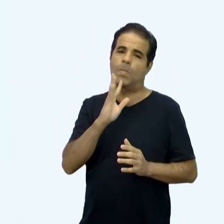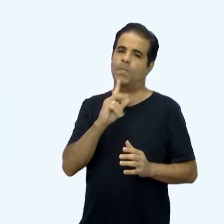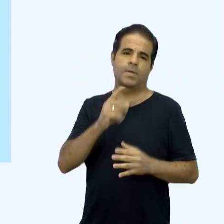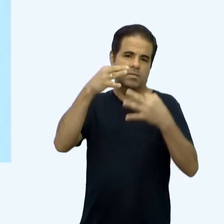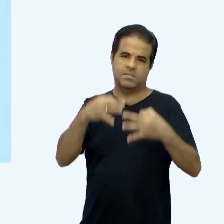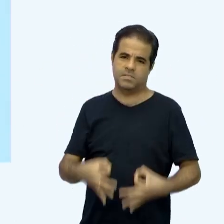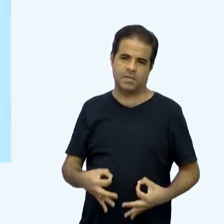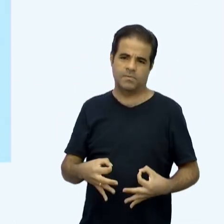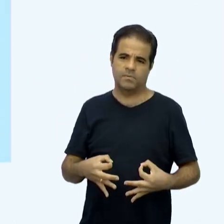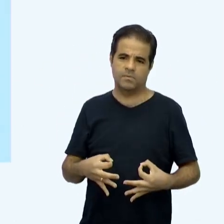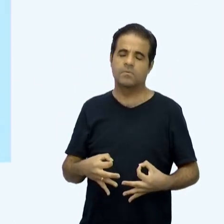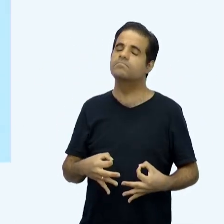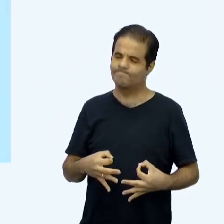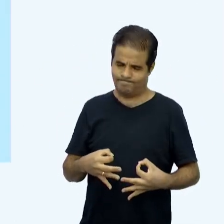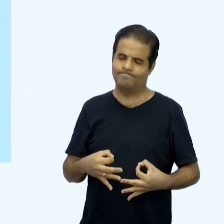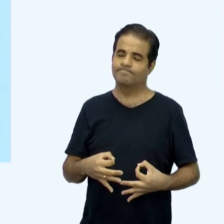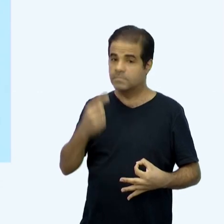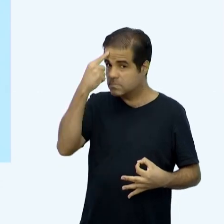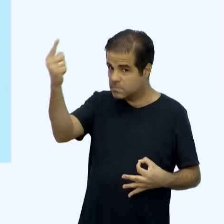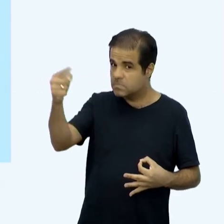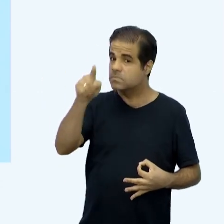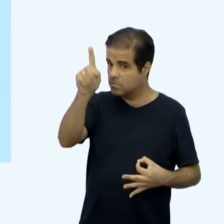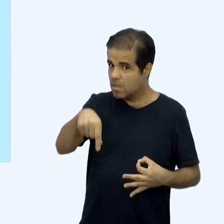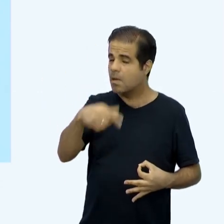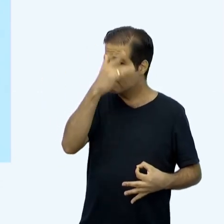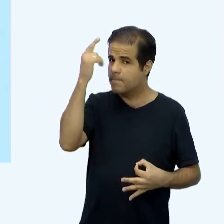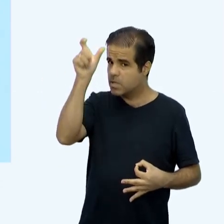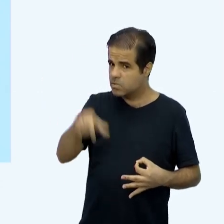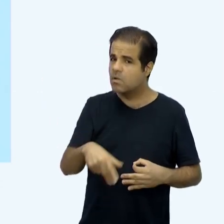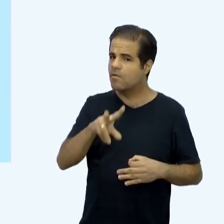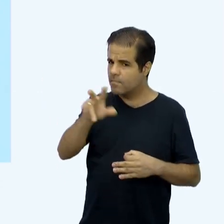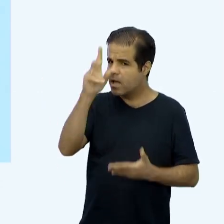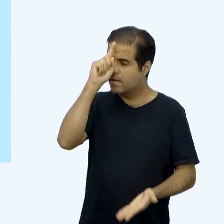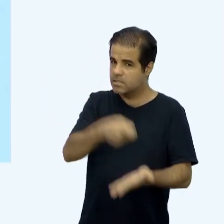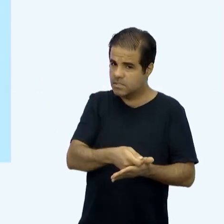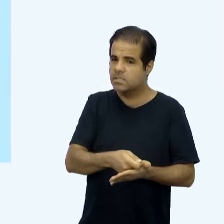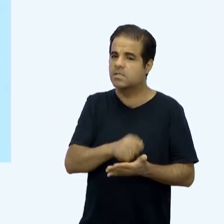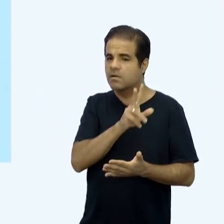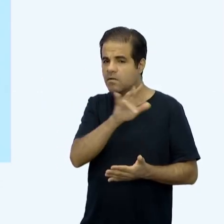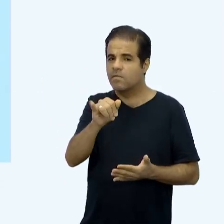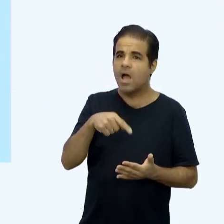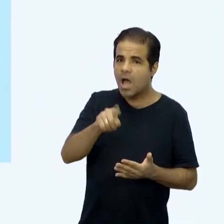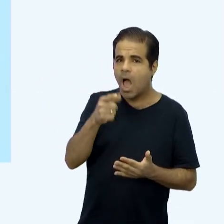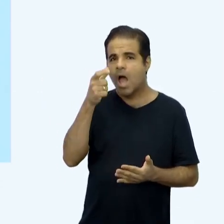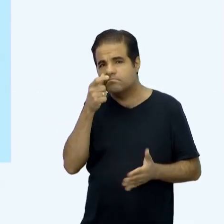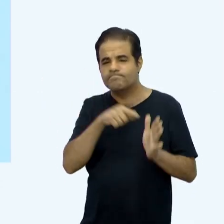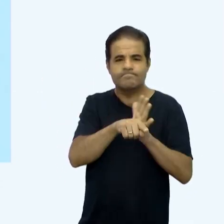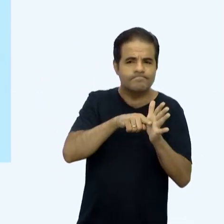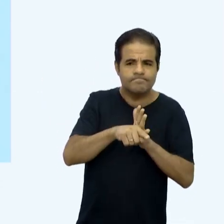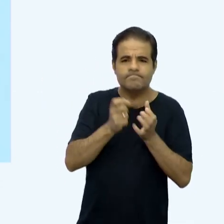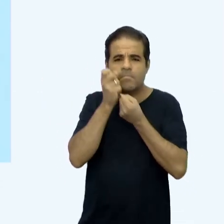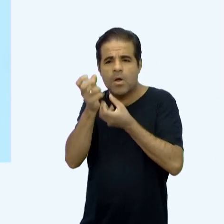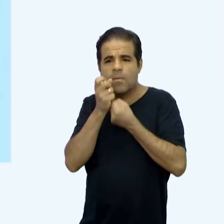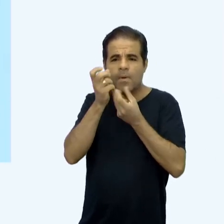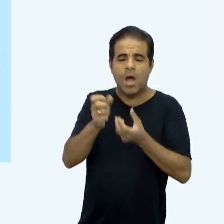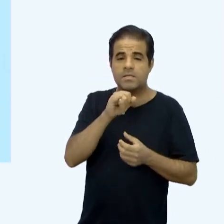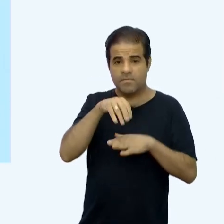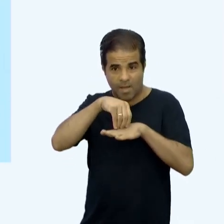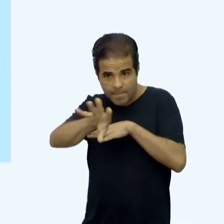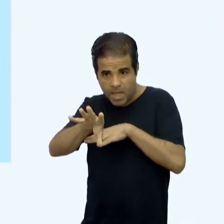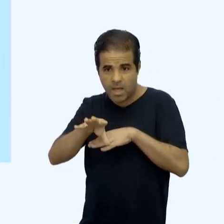direito. Então, lembra que você é a pessoa que vai decidir se vai ou não amplificar essa informação e se